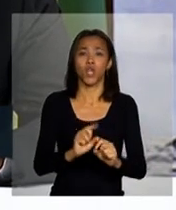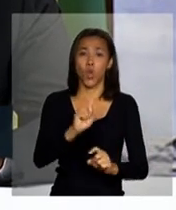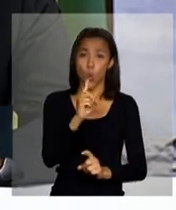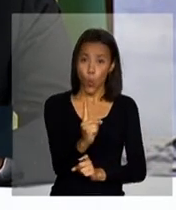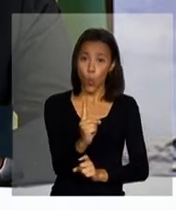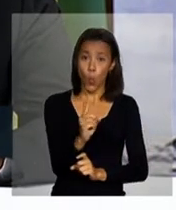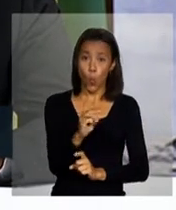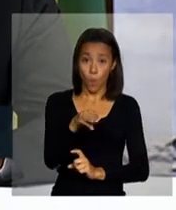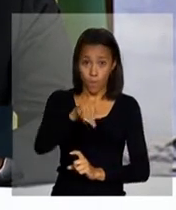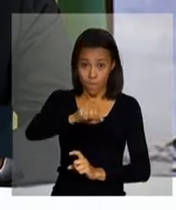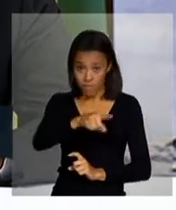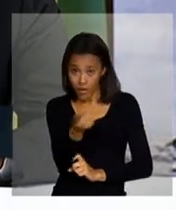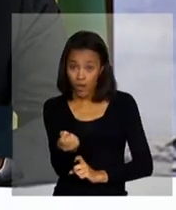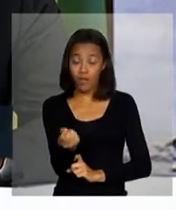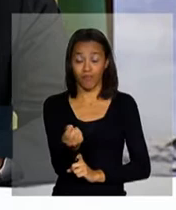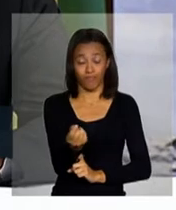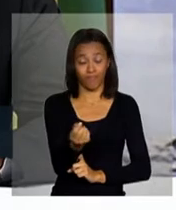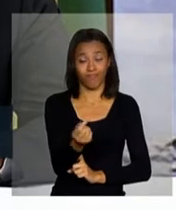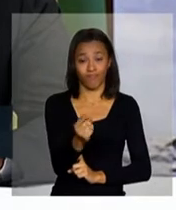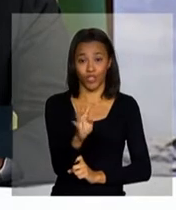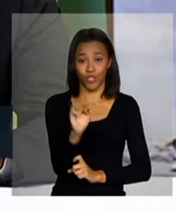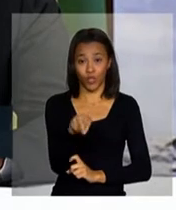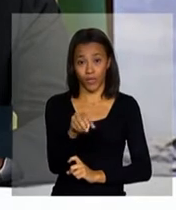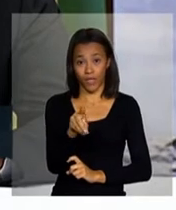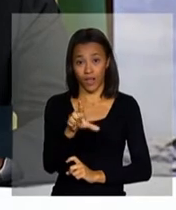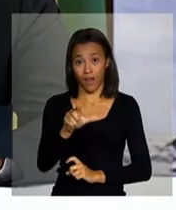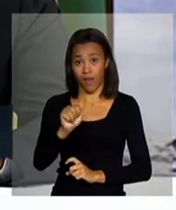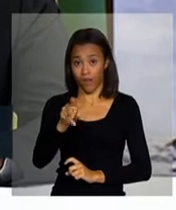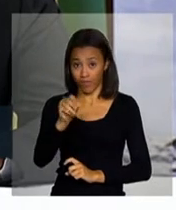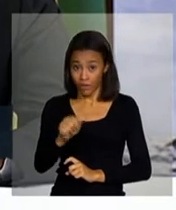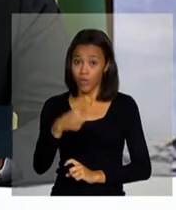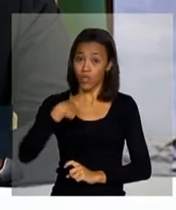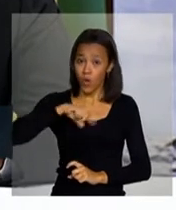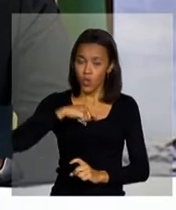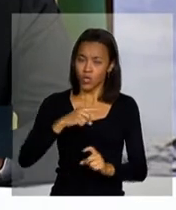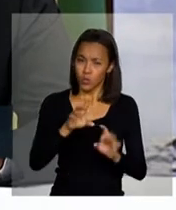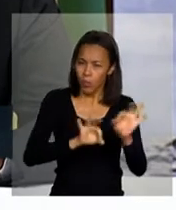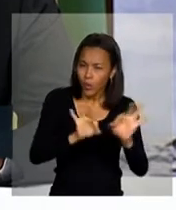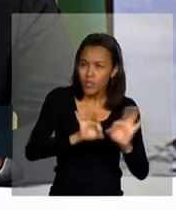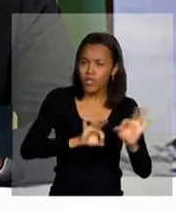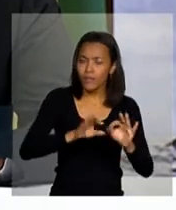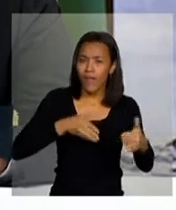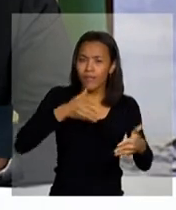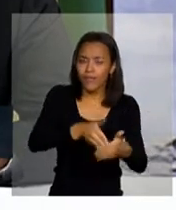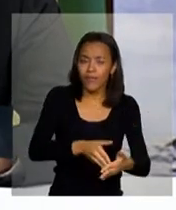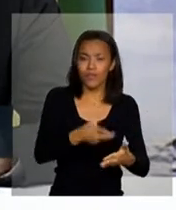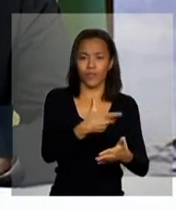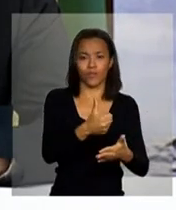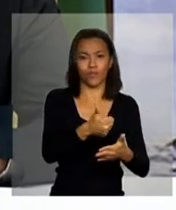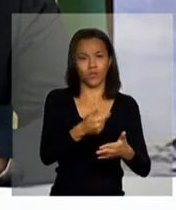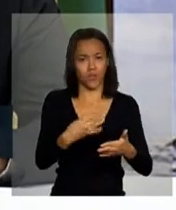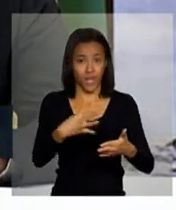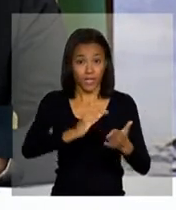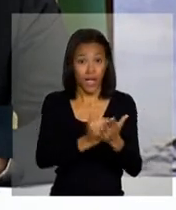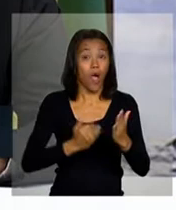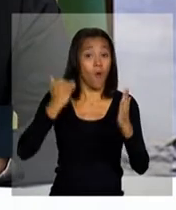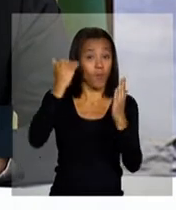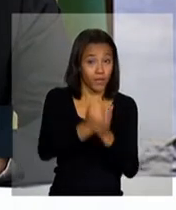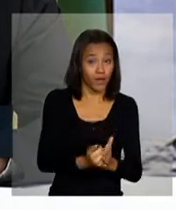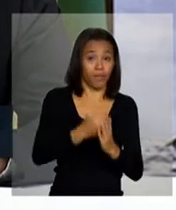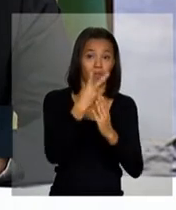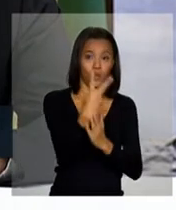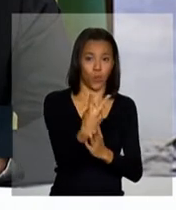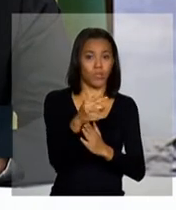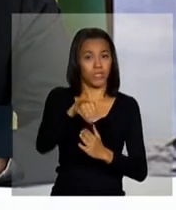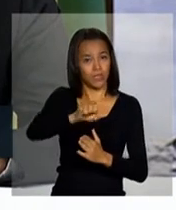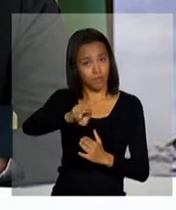de toneladas, 1,3 milhão. Nosso plano, até 2014, aumentar para 2 milhões. E